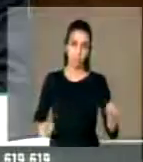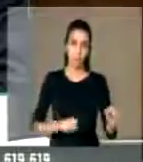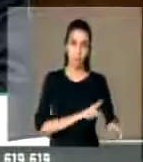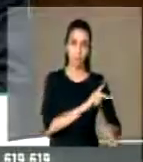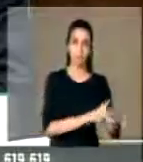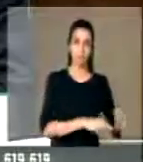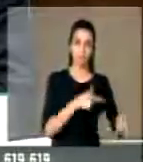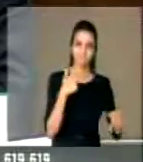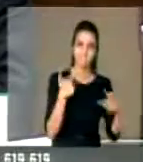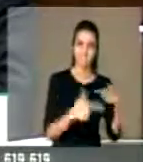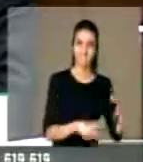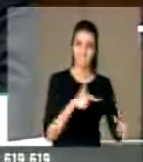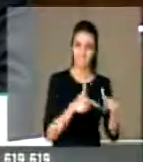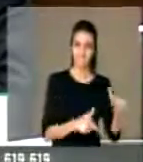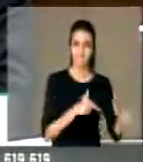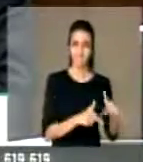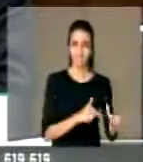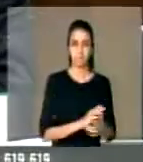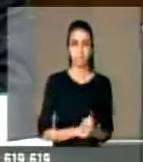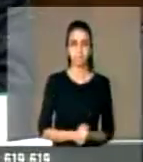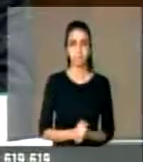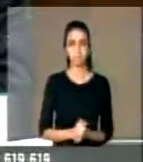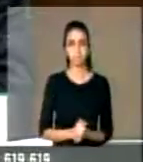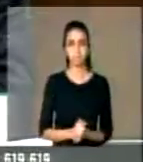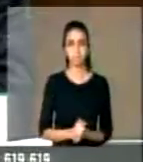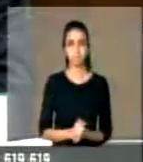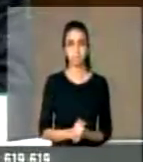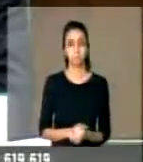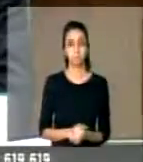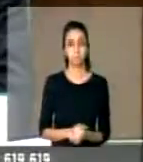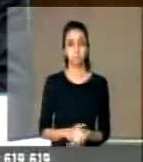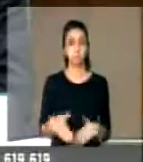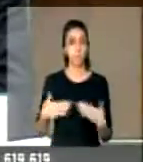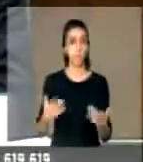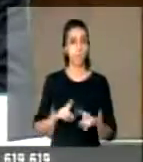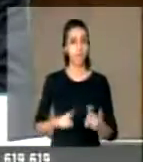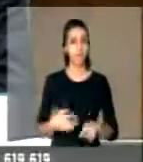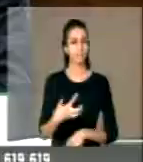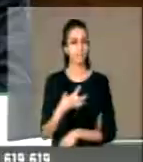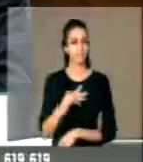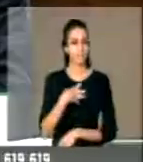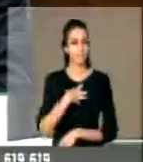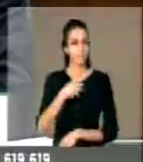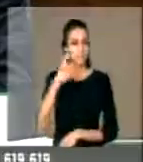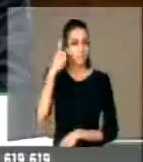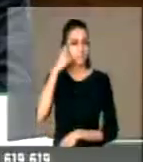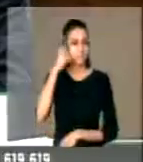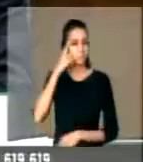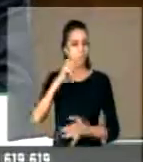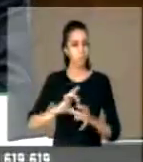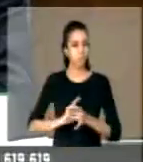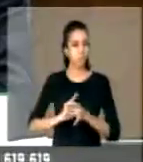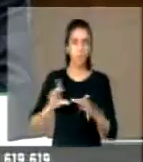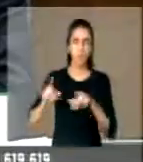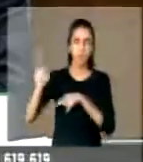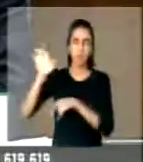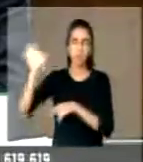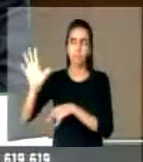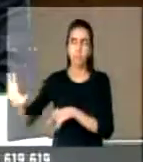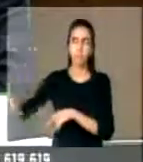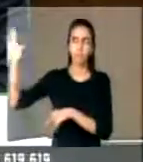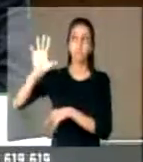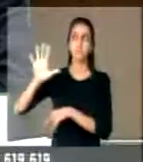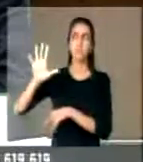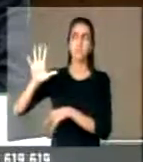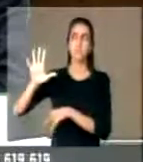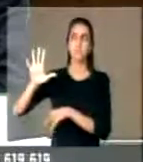Pernambuco. Sopravam com muita força os ventos libertadores da América e da Europa, ainda bem